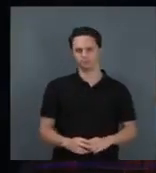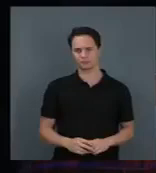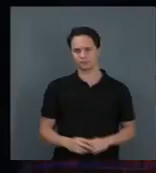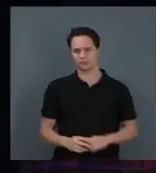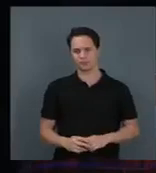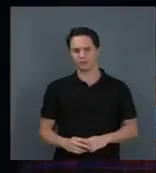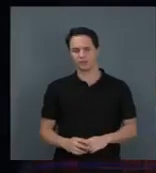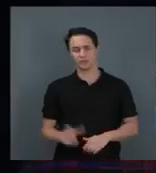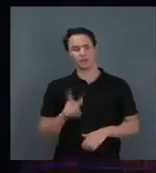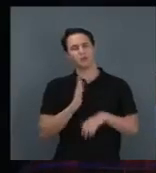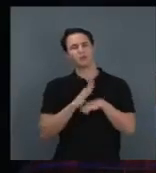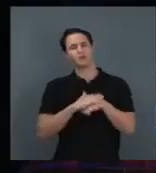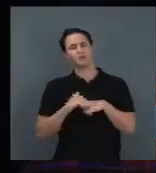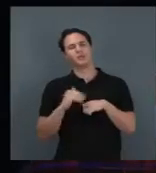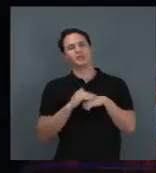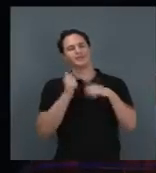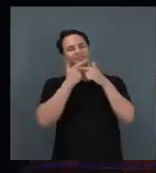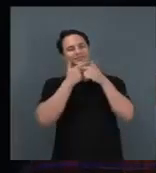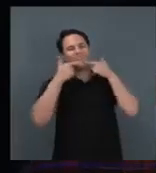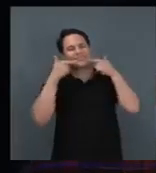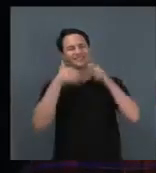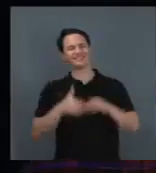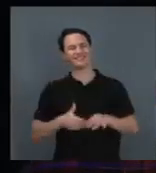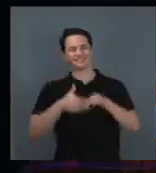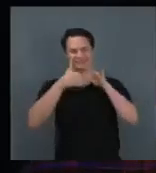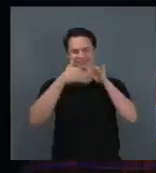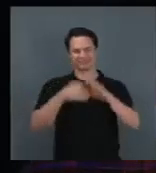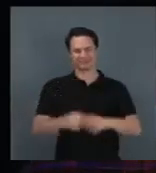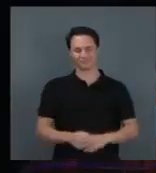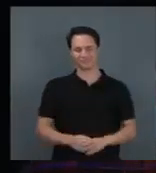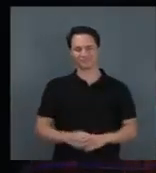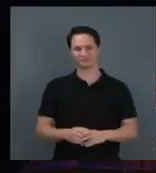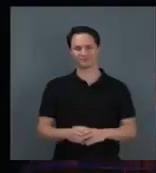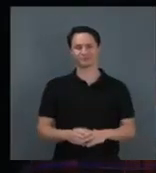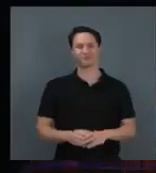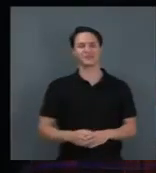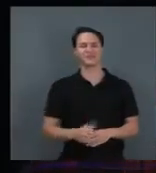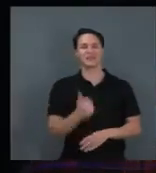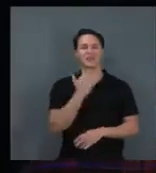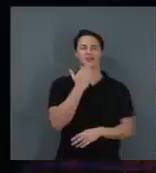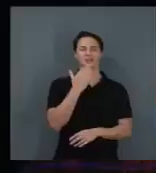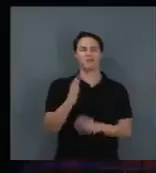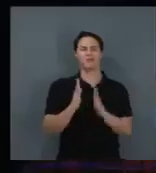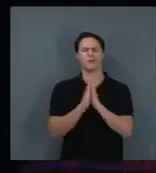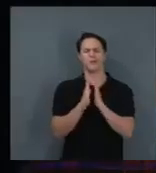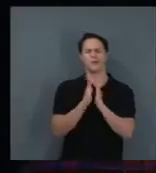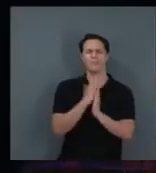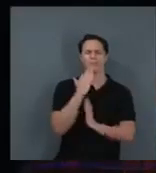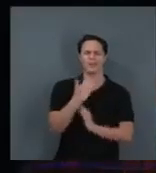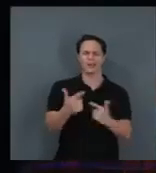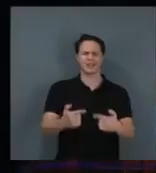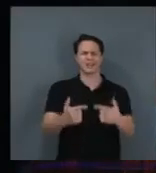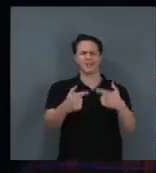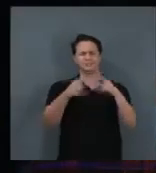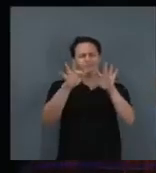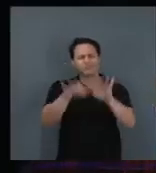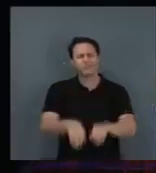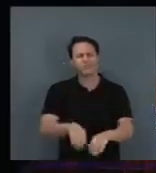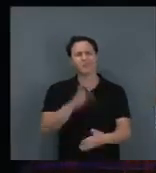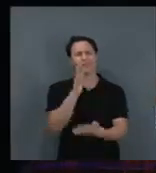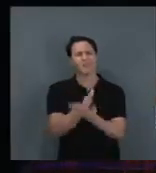carisma e liderança que só ele tinha. Ele clamou pelo fim das guerras, pelo